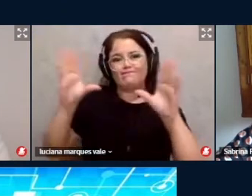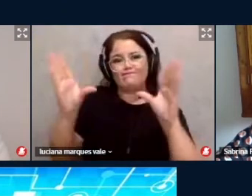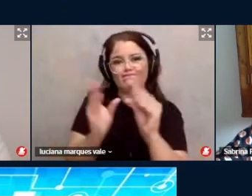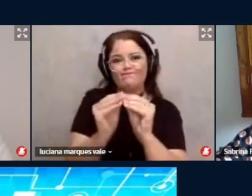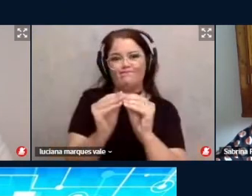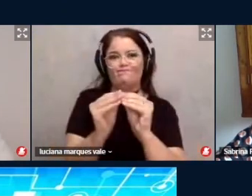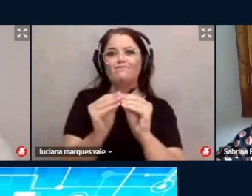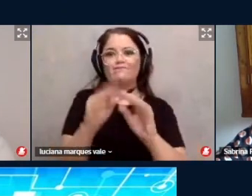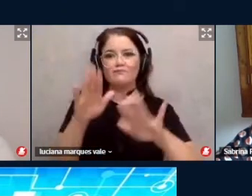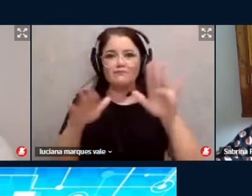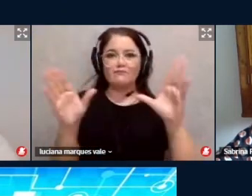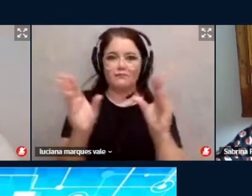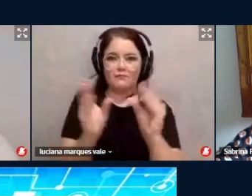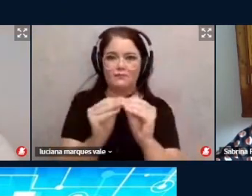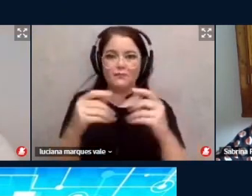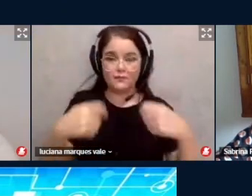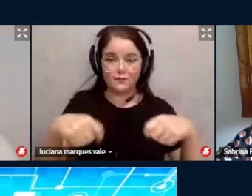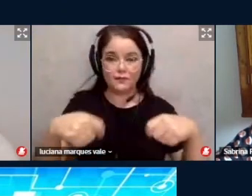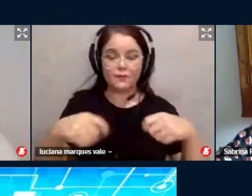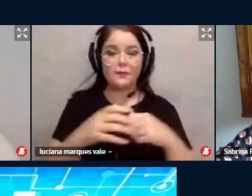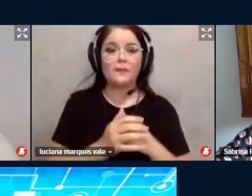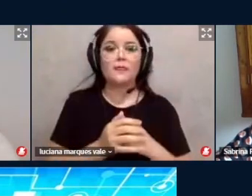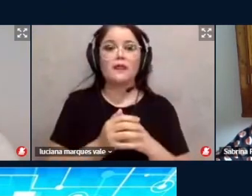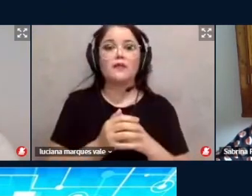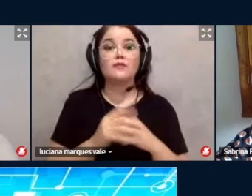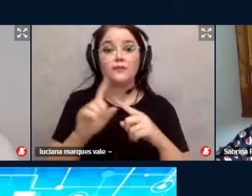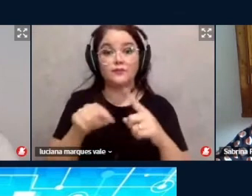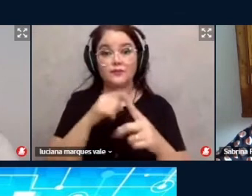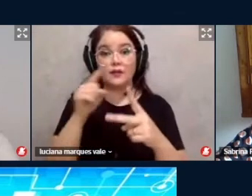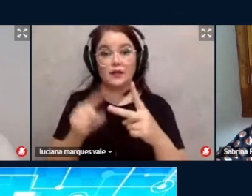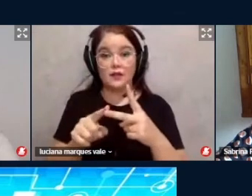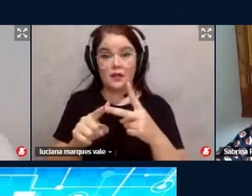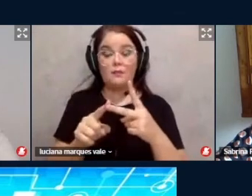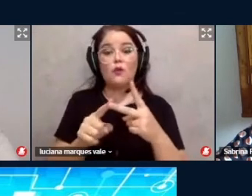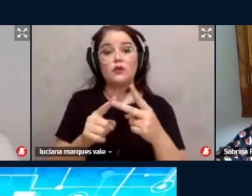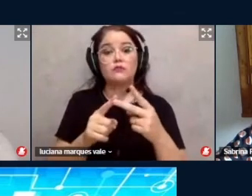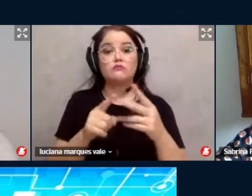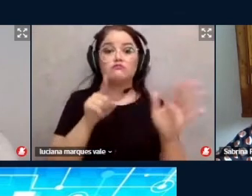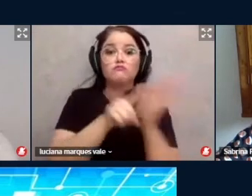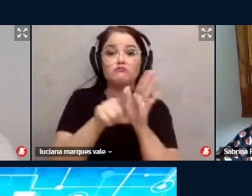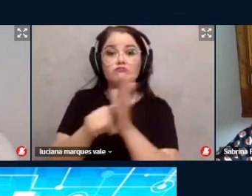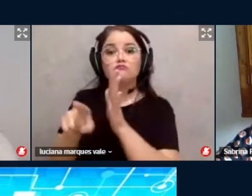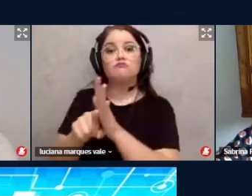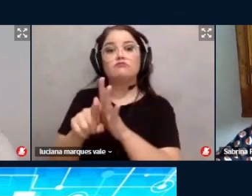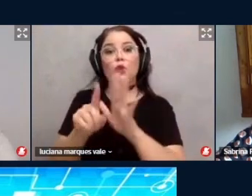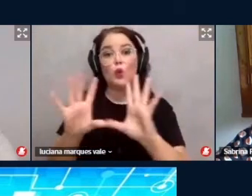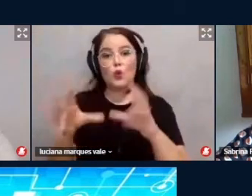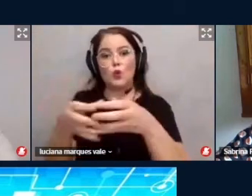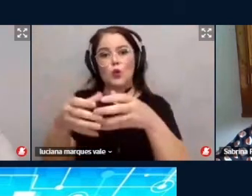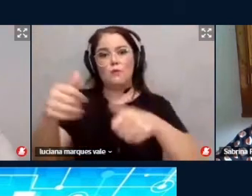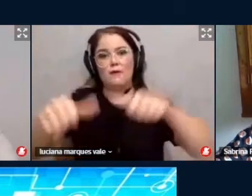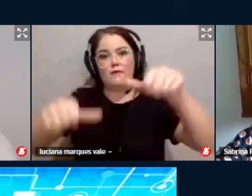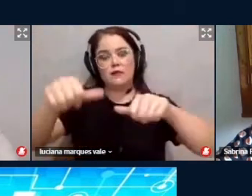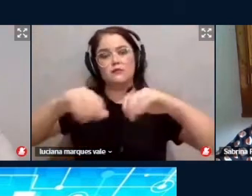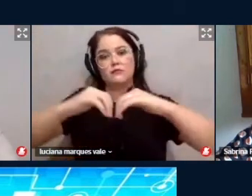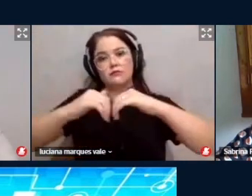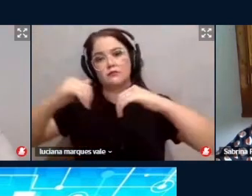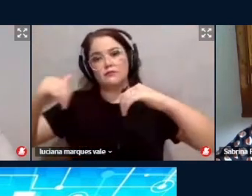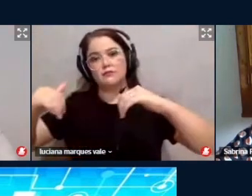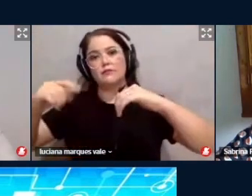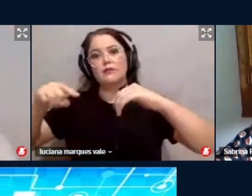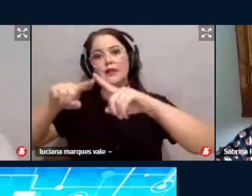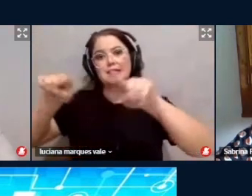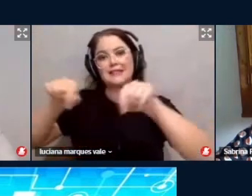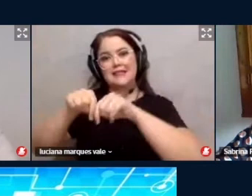aí direitinho. Bom, depois da arguição, a banca examinadora se separa, aí na